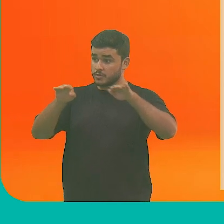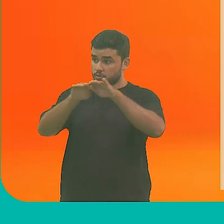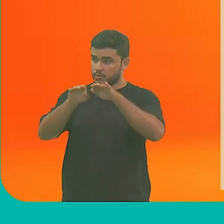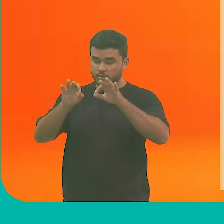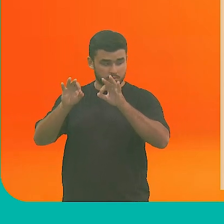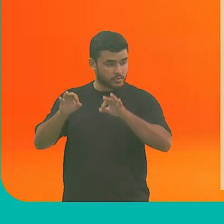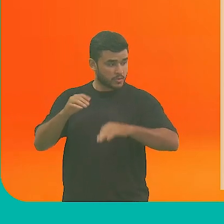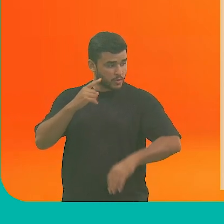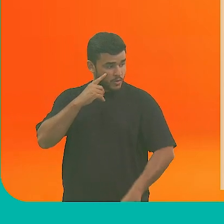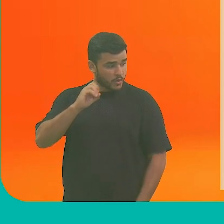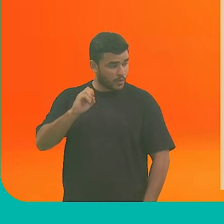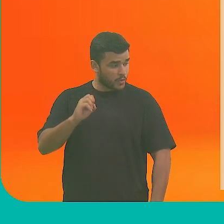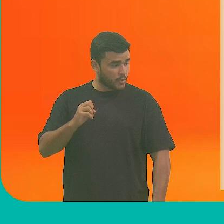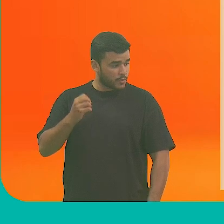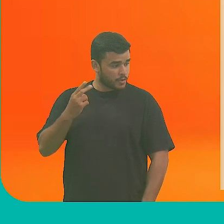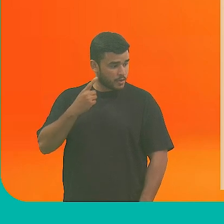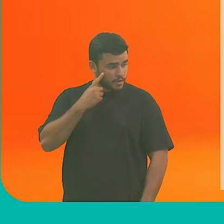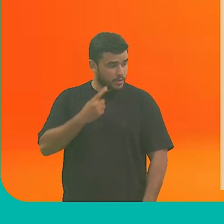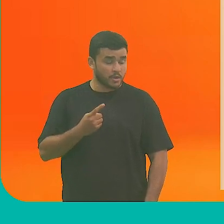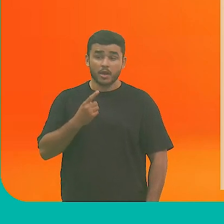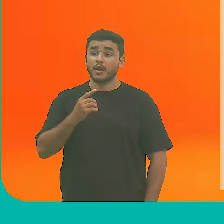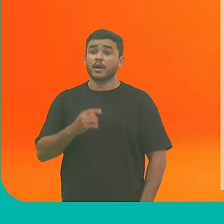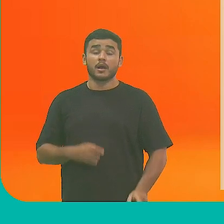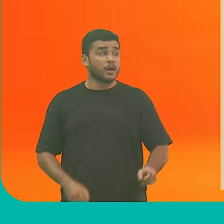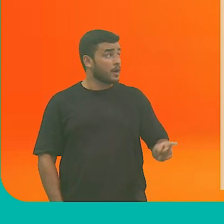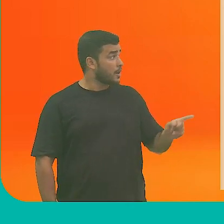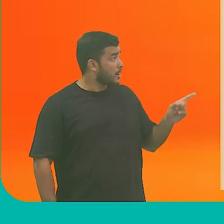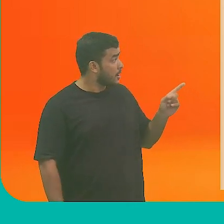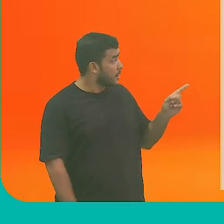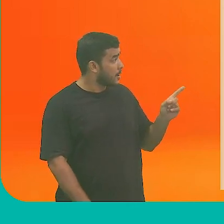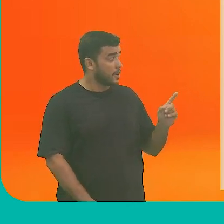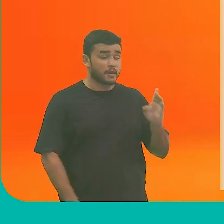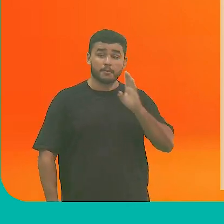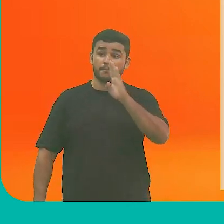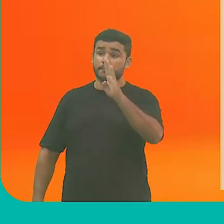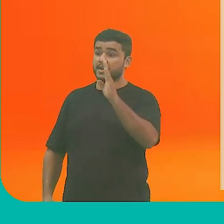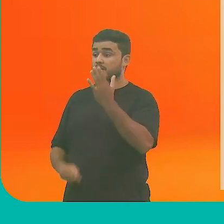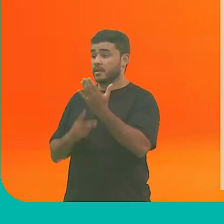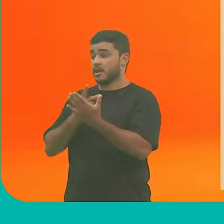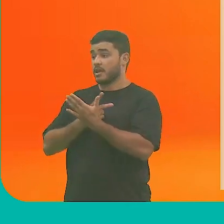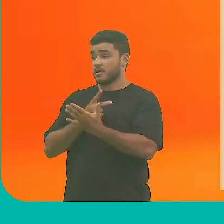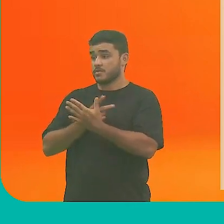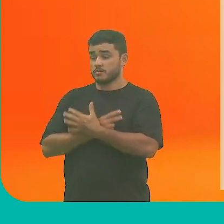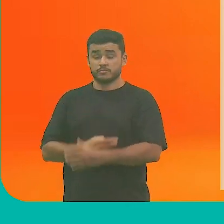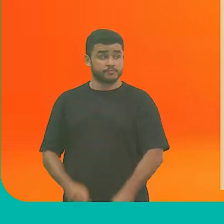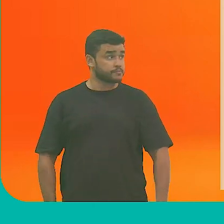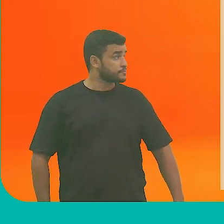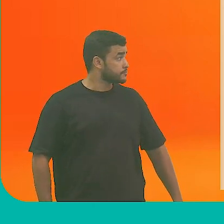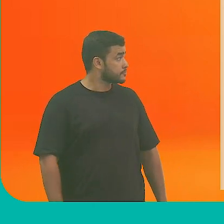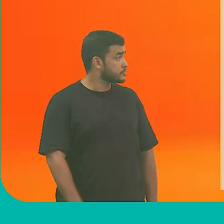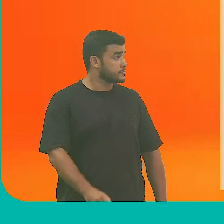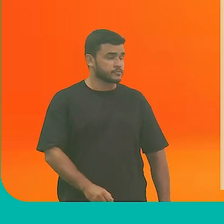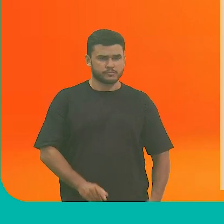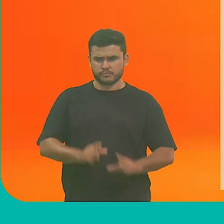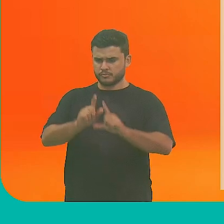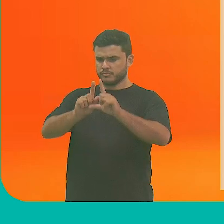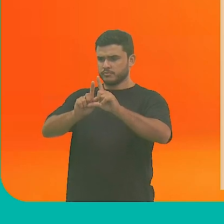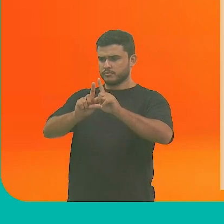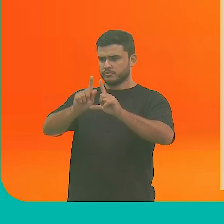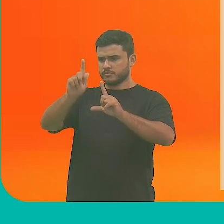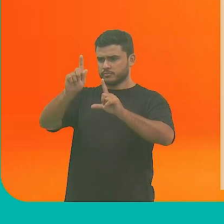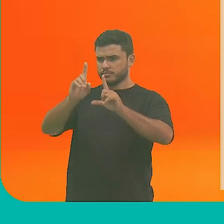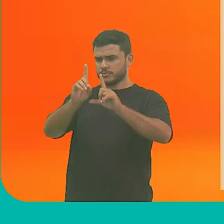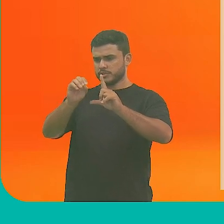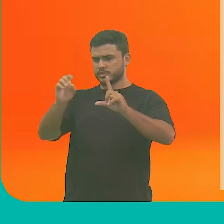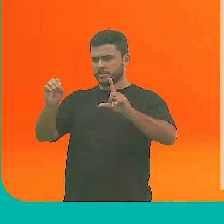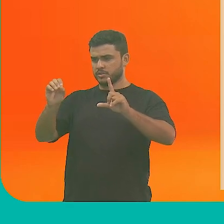falso, ó. Porque o item B, ele diz que vai de 0 a 100, depois ele volta para 0 de novo. Não